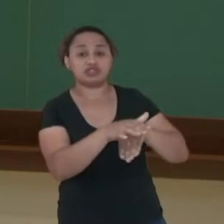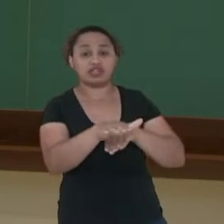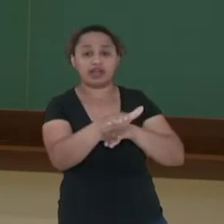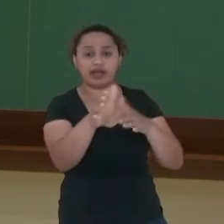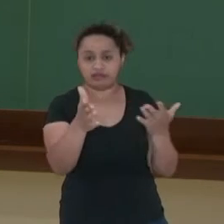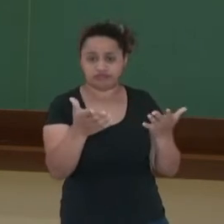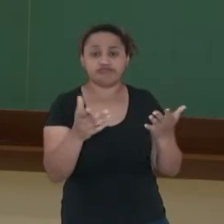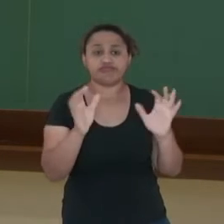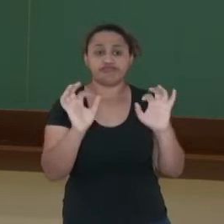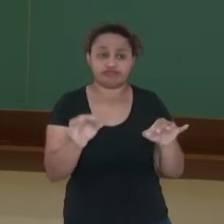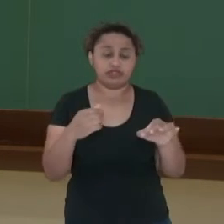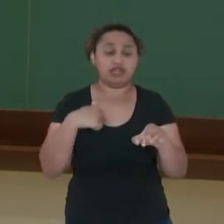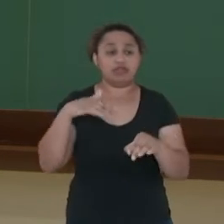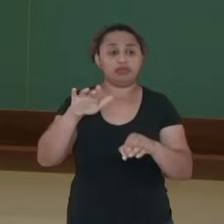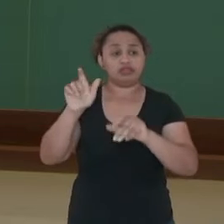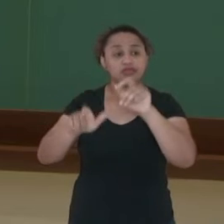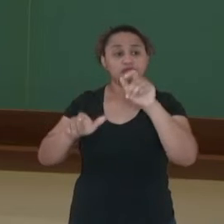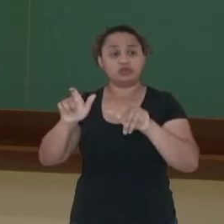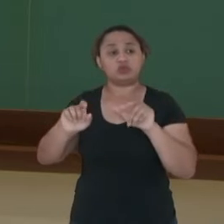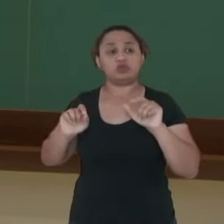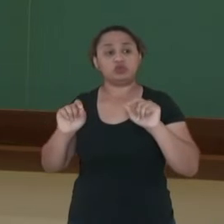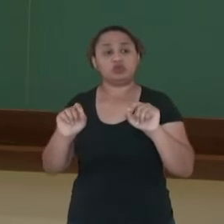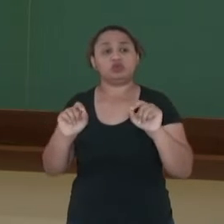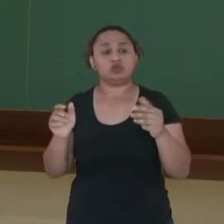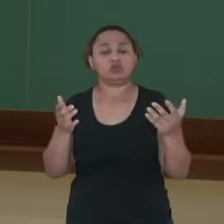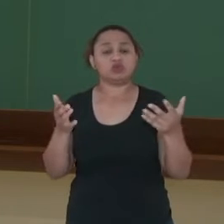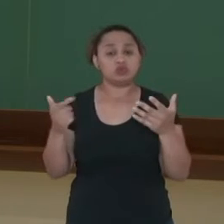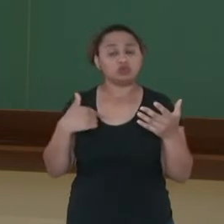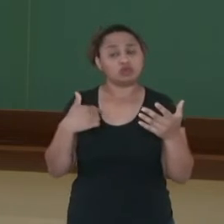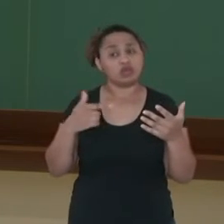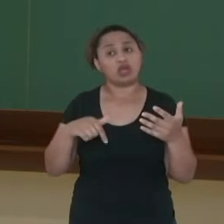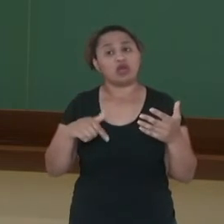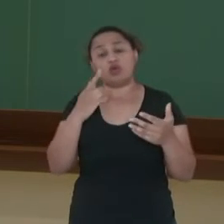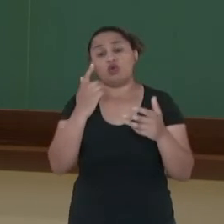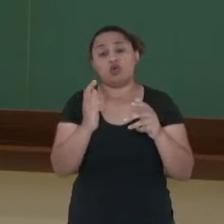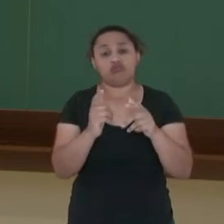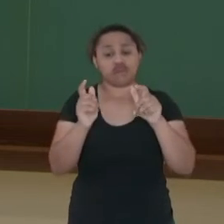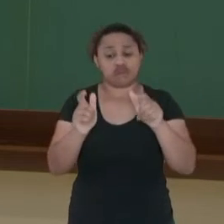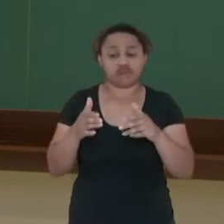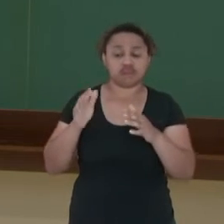circulando, né, e mais pessoas sendo